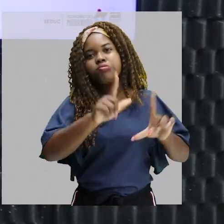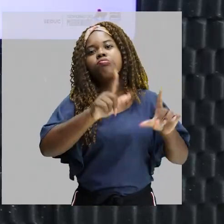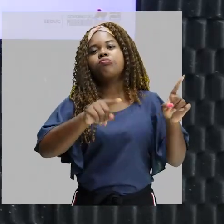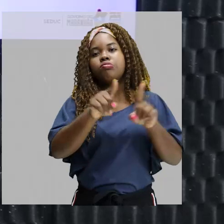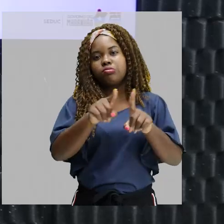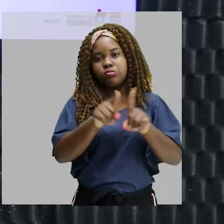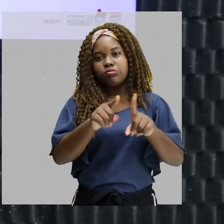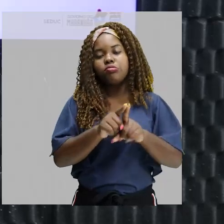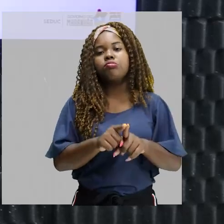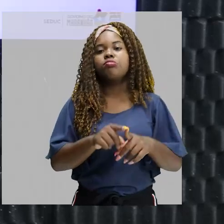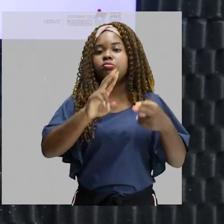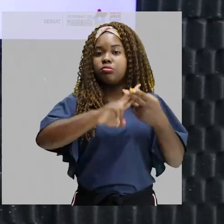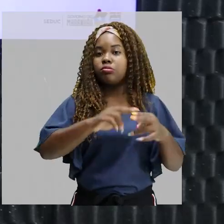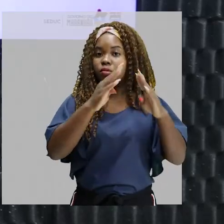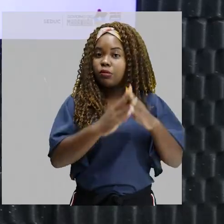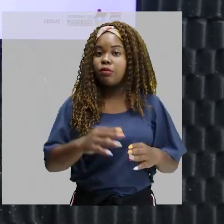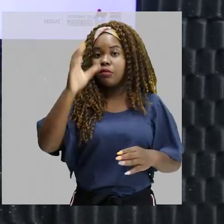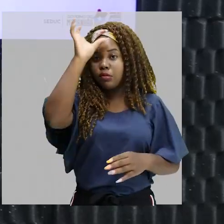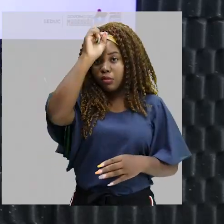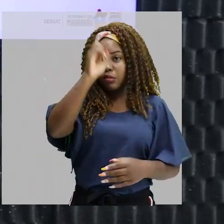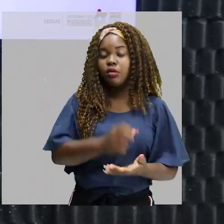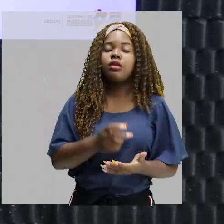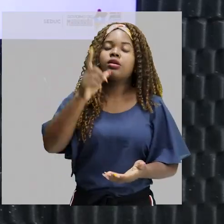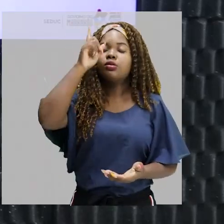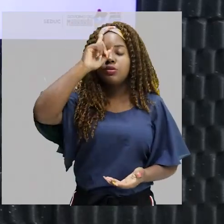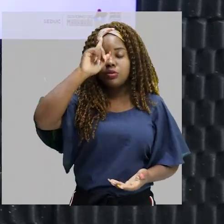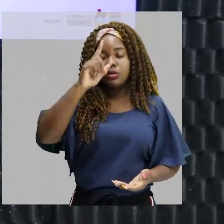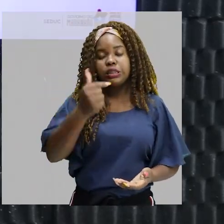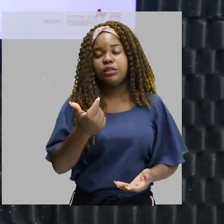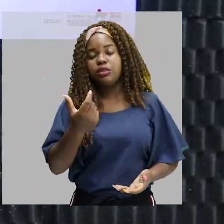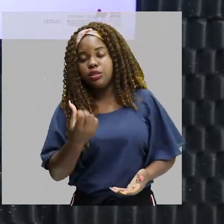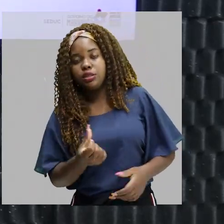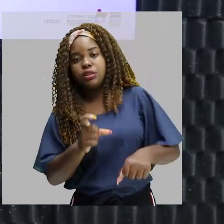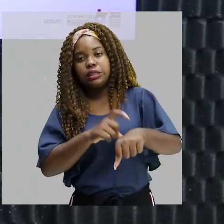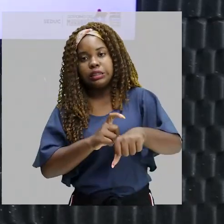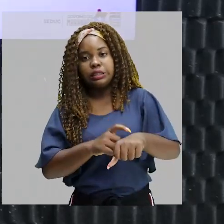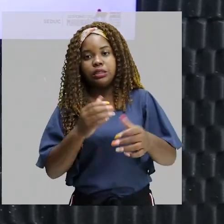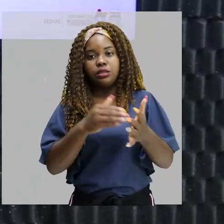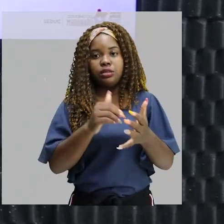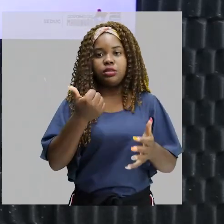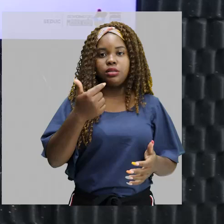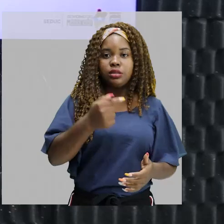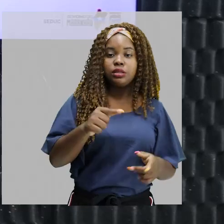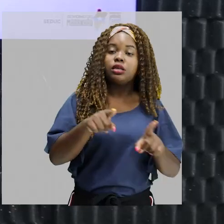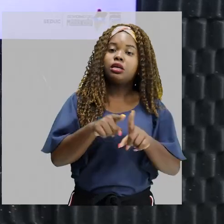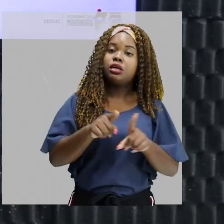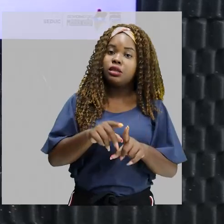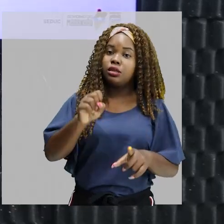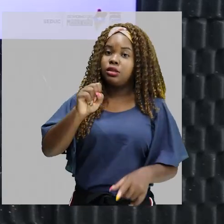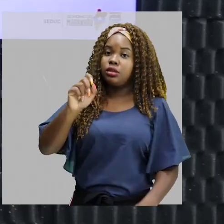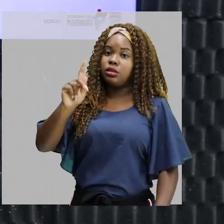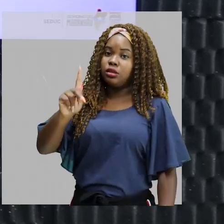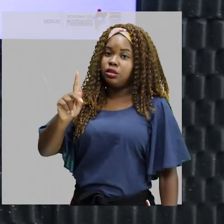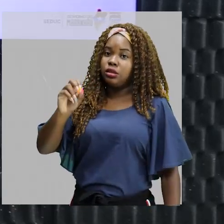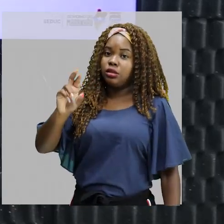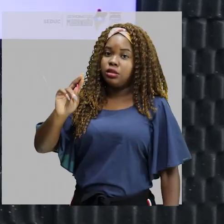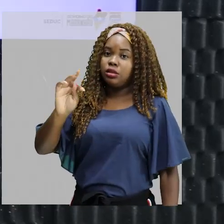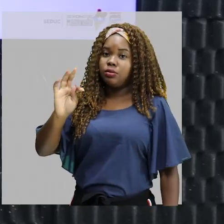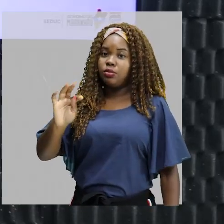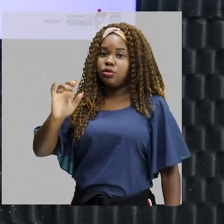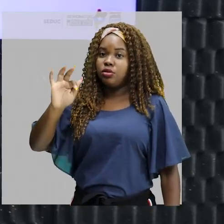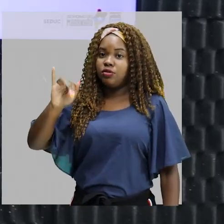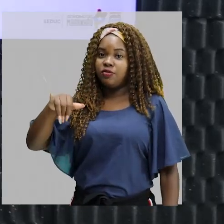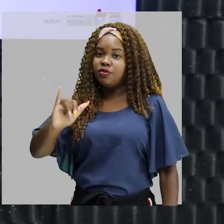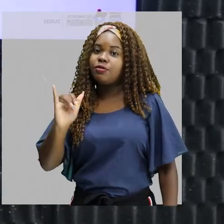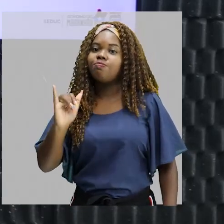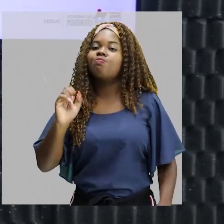Aprendendo todos os dias, das 16 às 17. E no Spotify, tá lá disponível nossos podcasts,